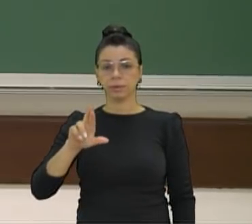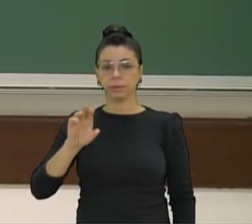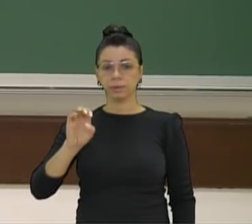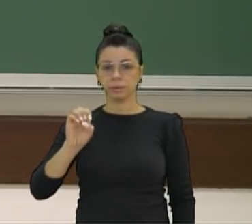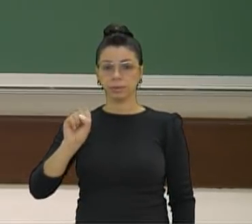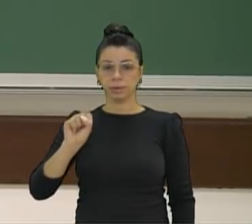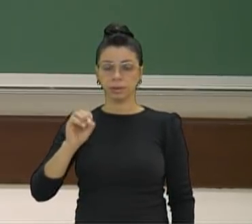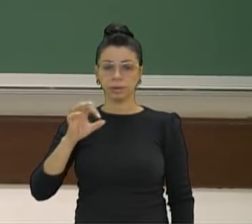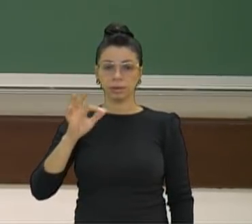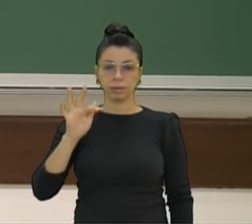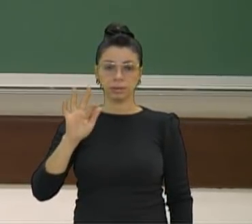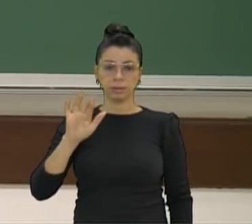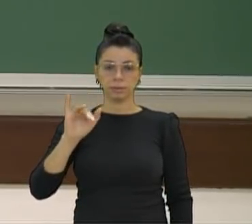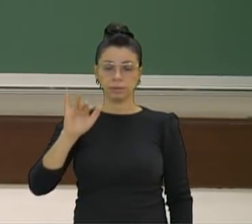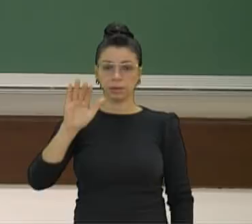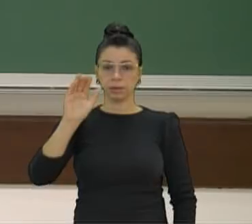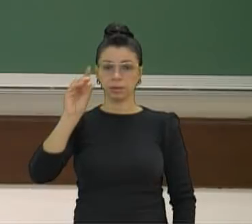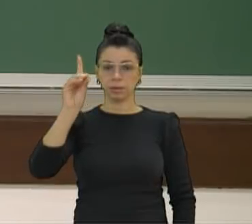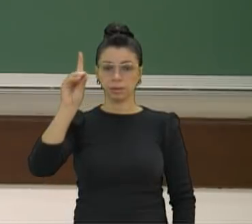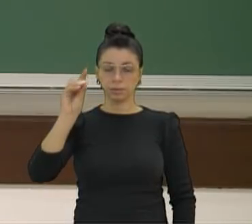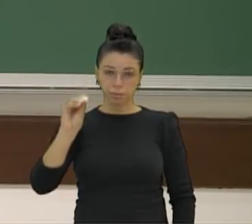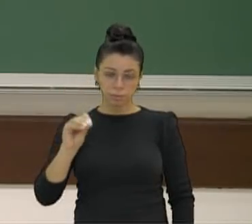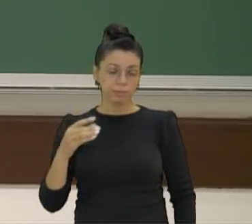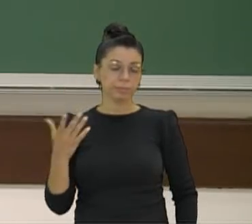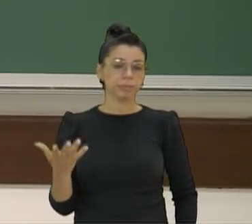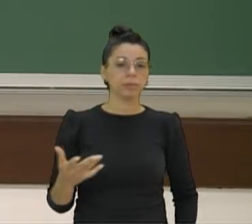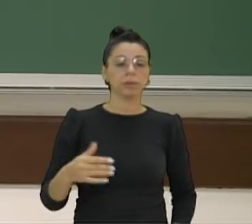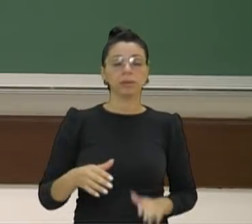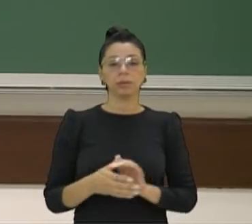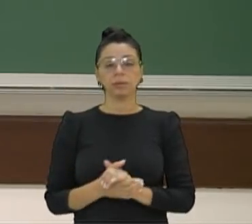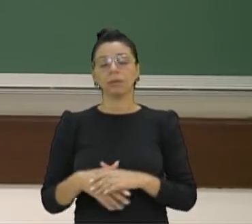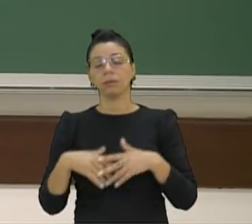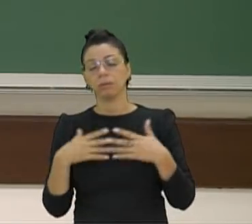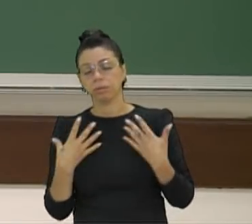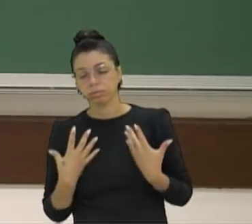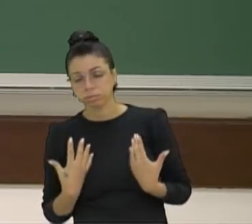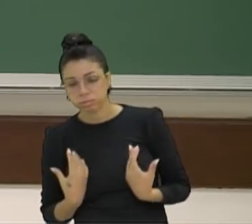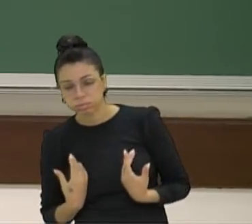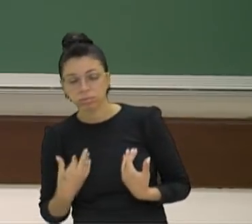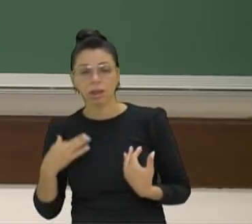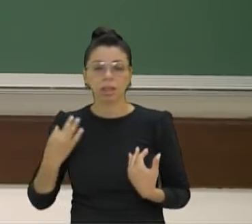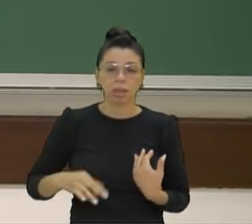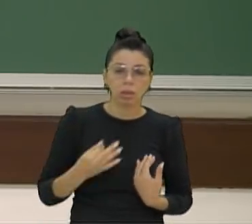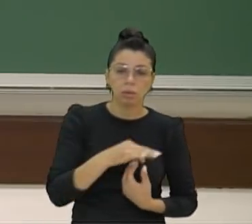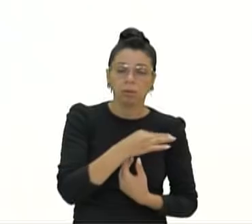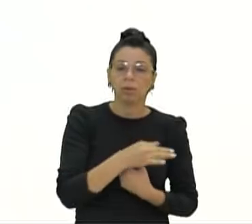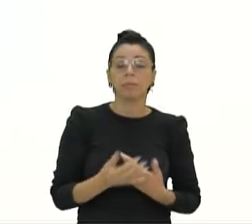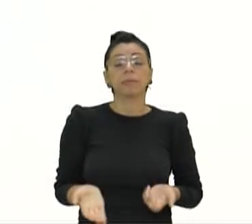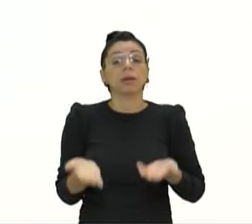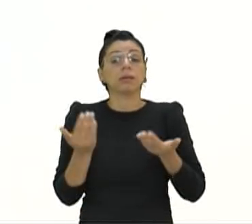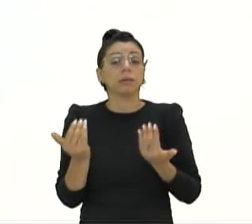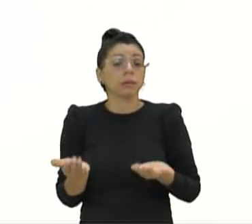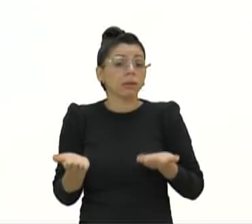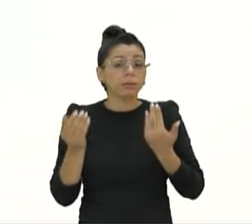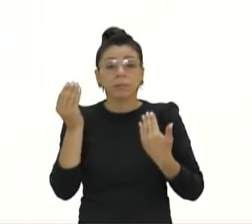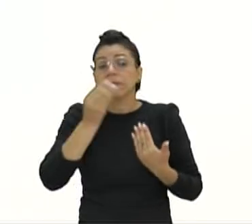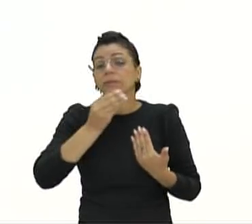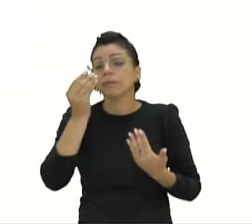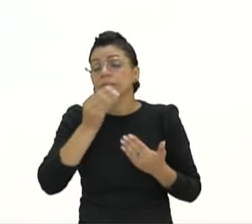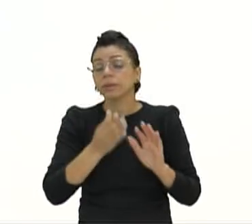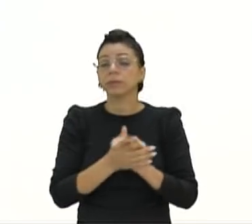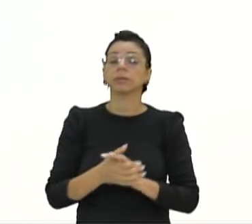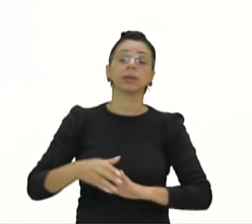não chega a dar toda aquela dor no corpo, não deixa a pessoa para baixo, né, debilitada, fraca. Geralmente a pessoa vai